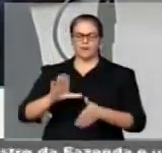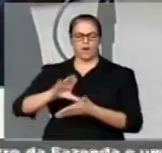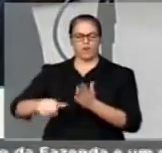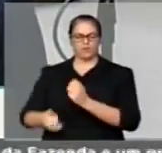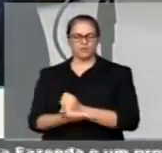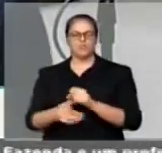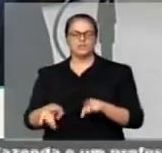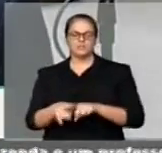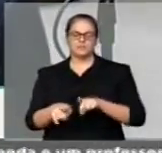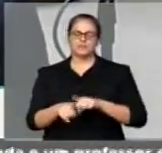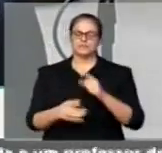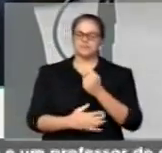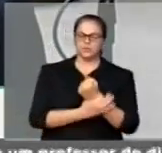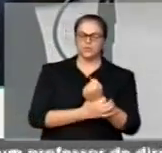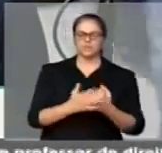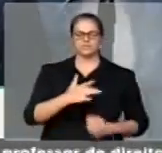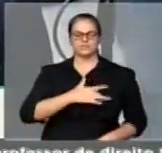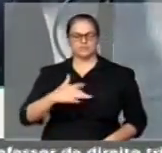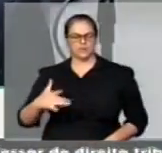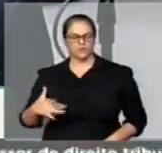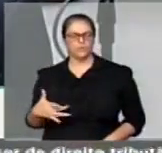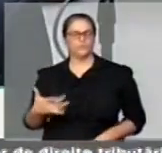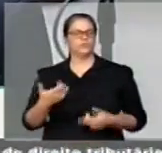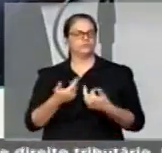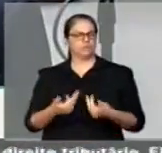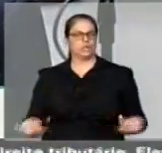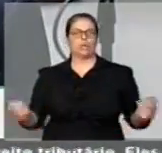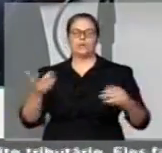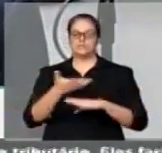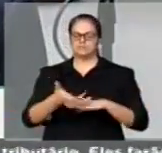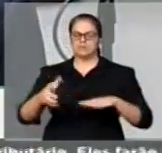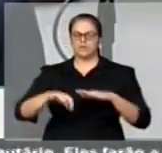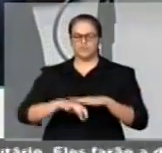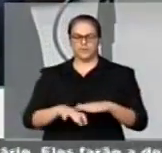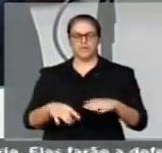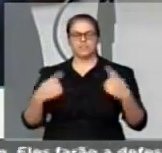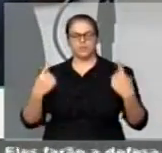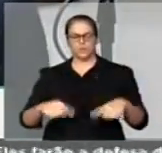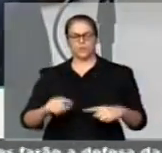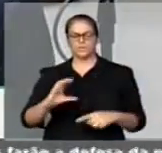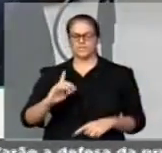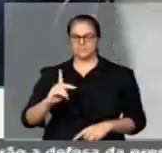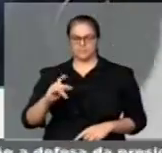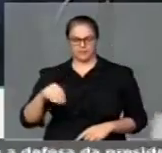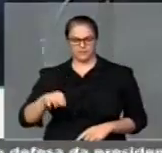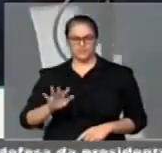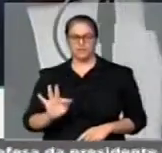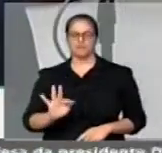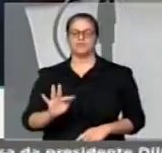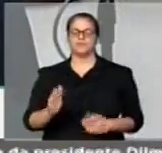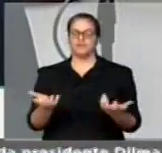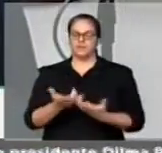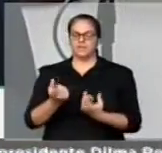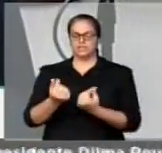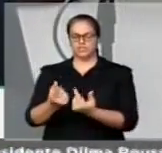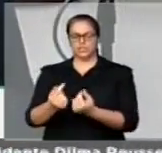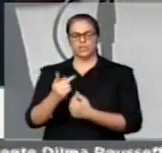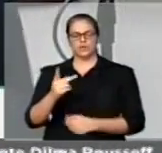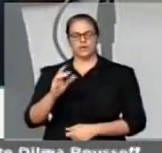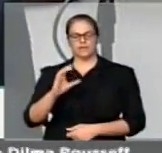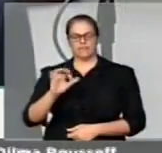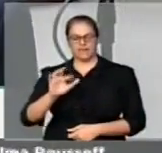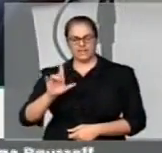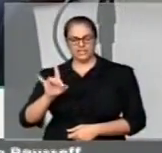pela segurança, pela saúde, os temas do meio ambiente, contra a CPMF, por recursos do crédito